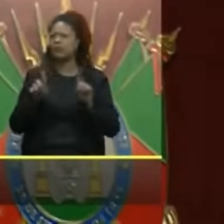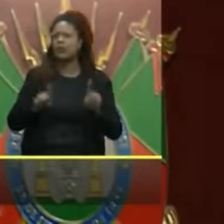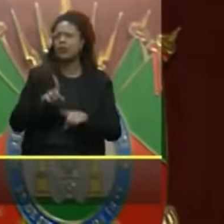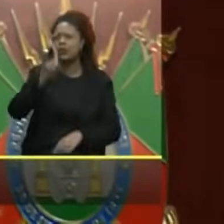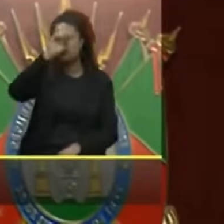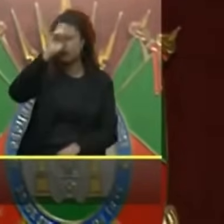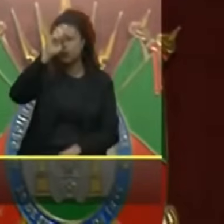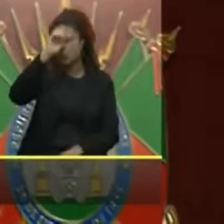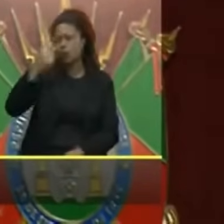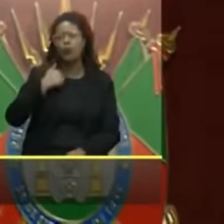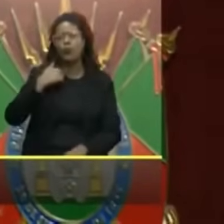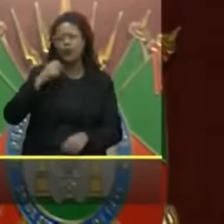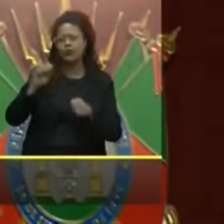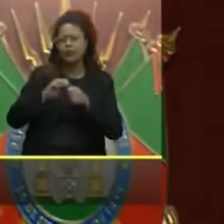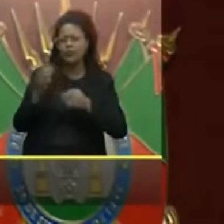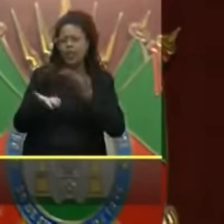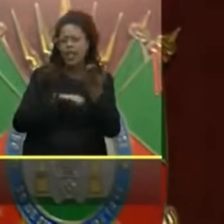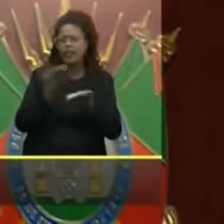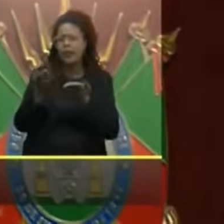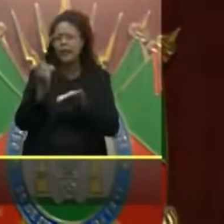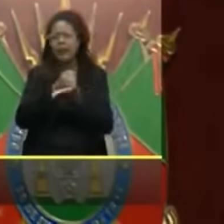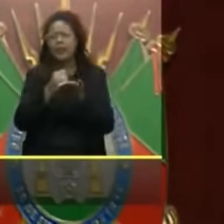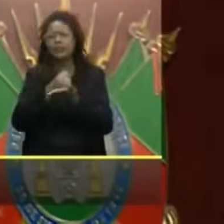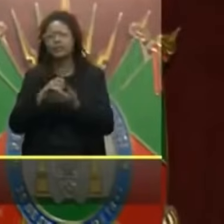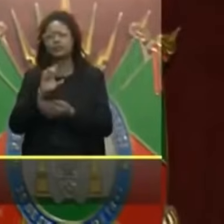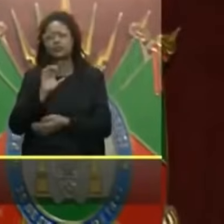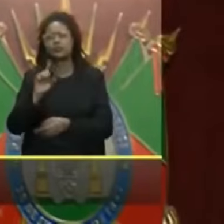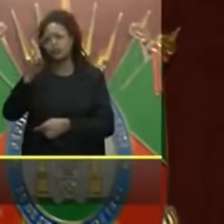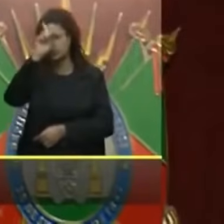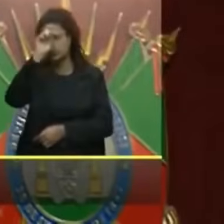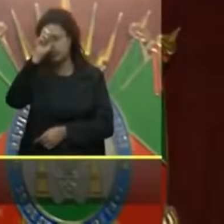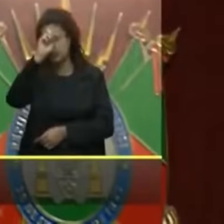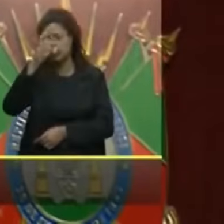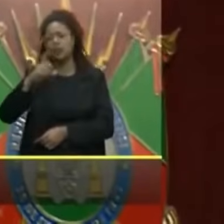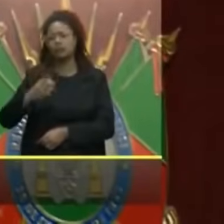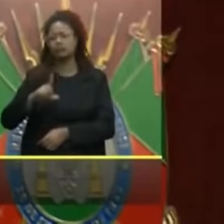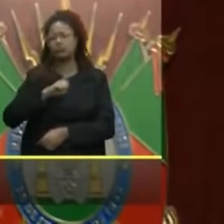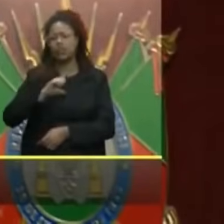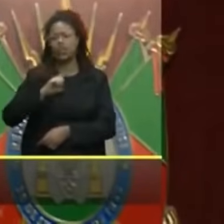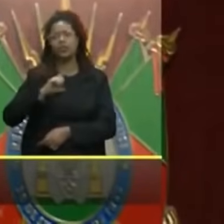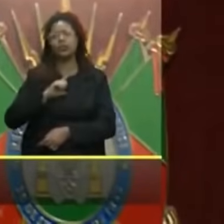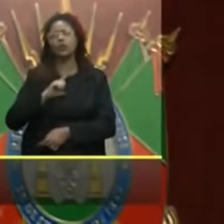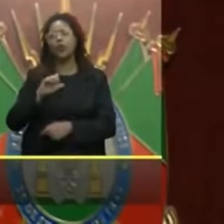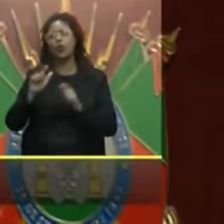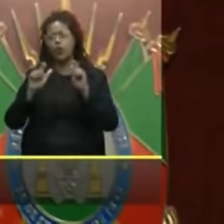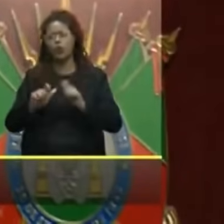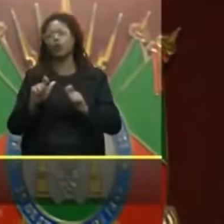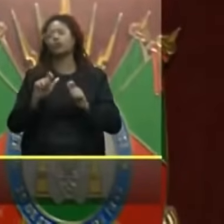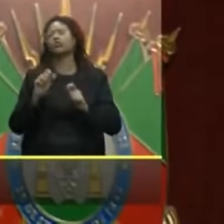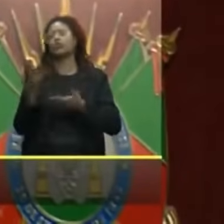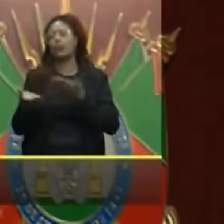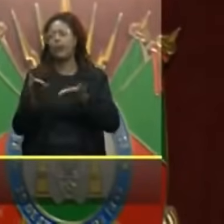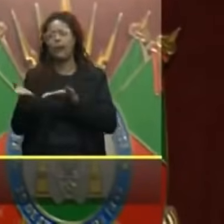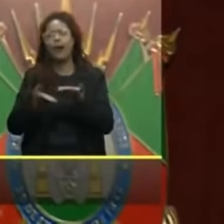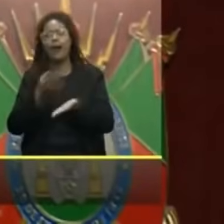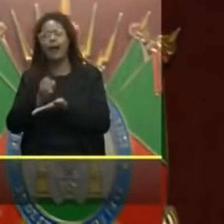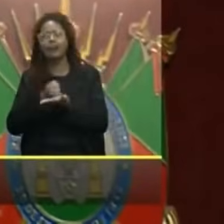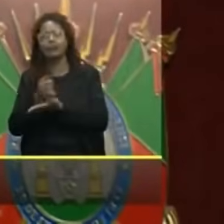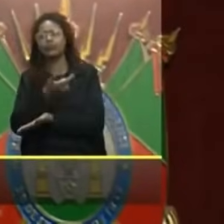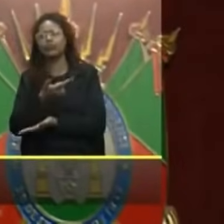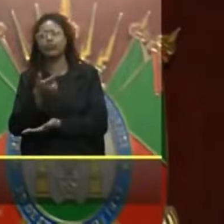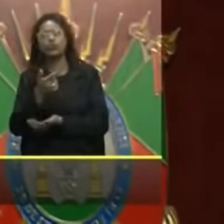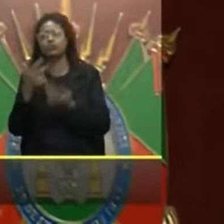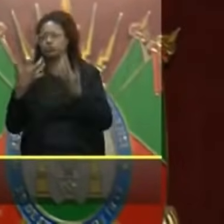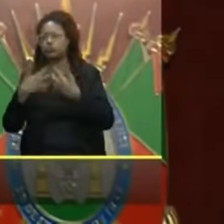O hospital, ele existe porque aonde a atenção básica não funciona. Quanto mais saúde pública nós